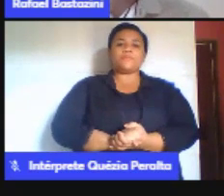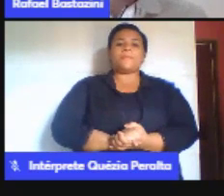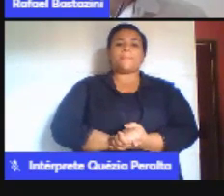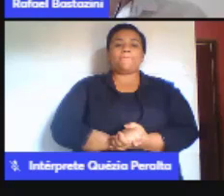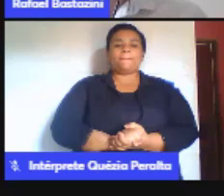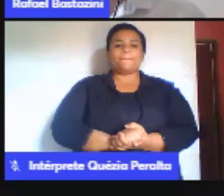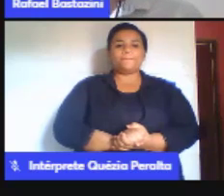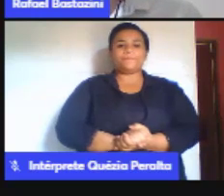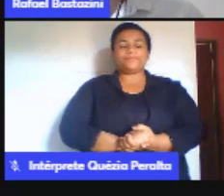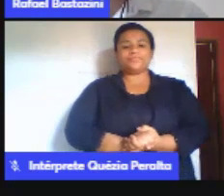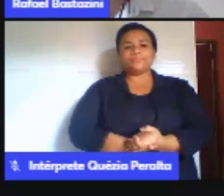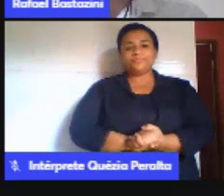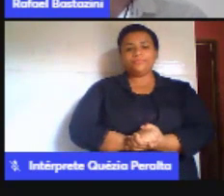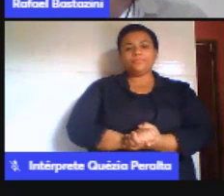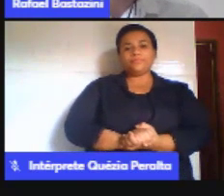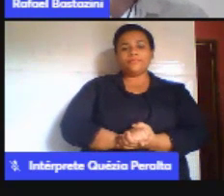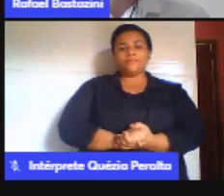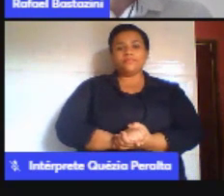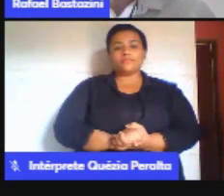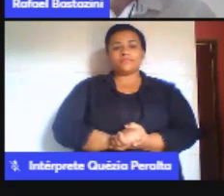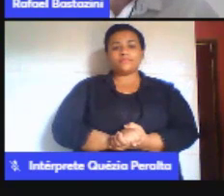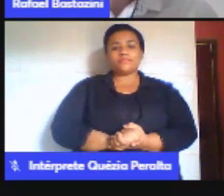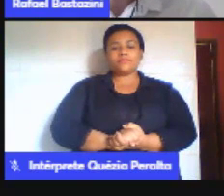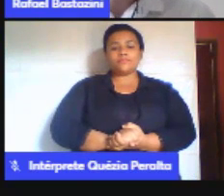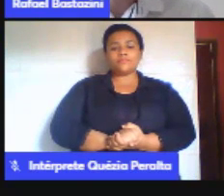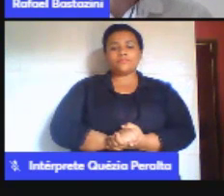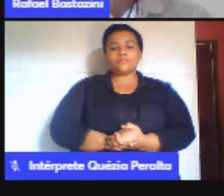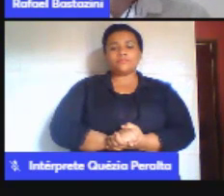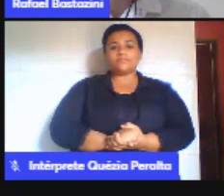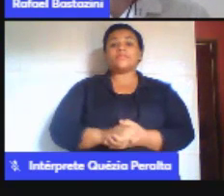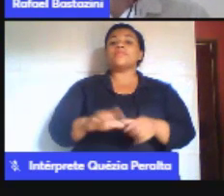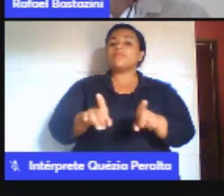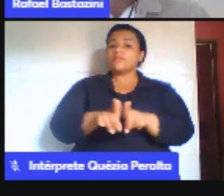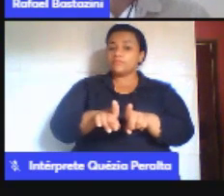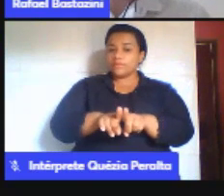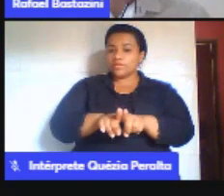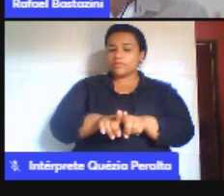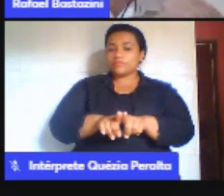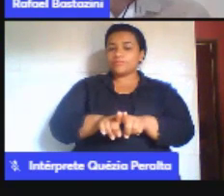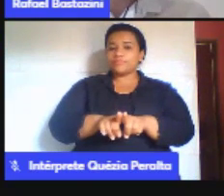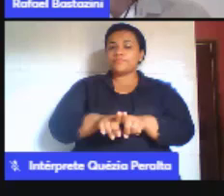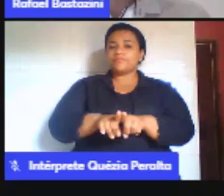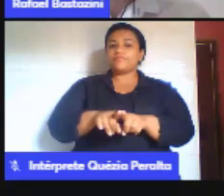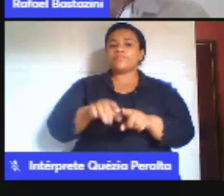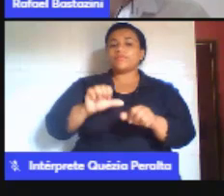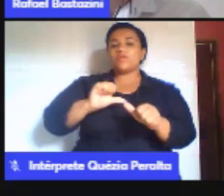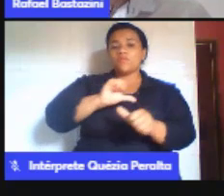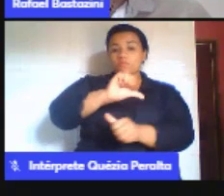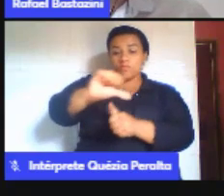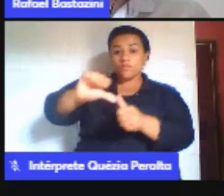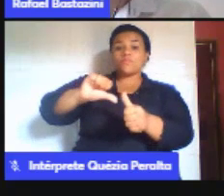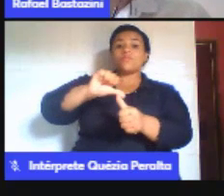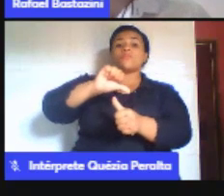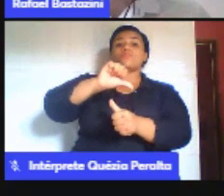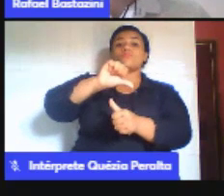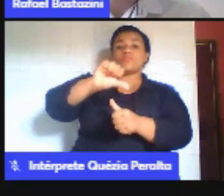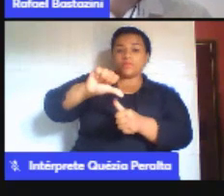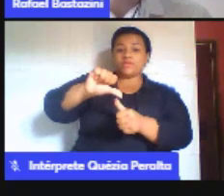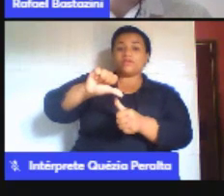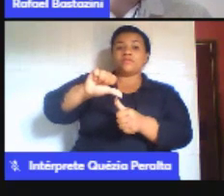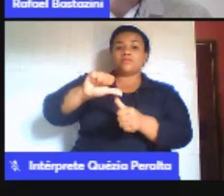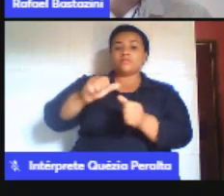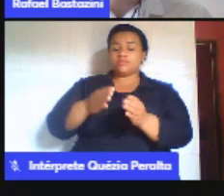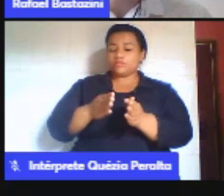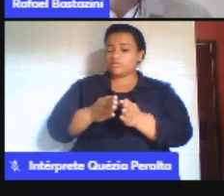Além disso, a gente teve mudanças também de ordem demográfica. Então, é um período em que as